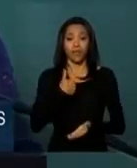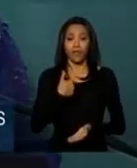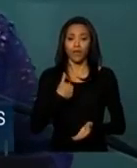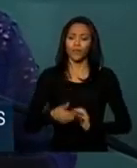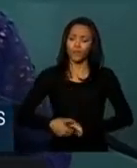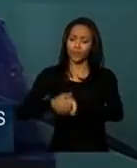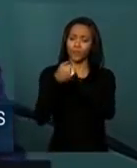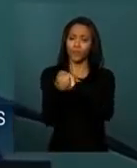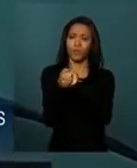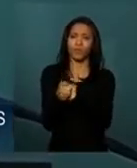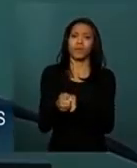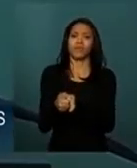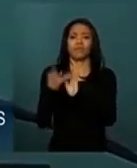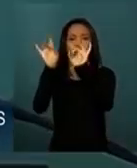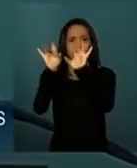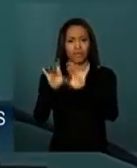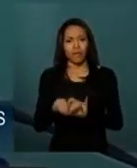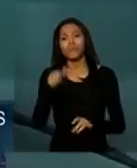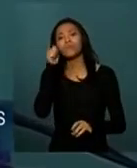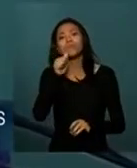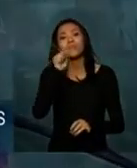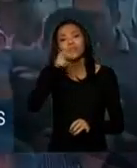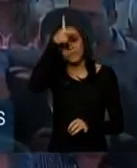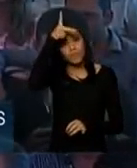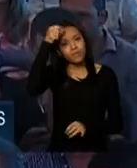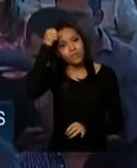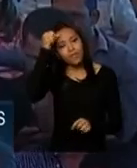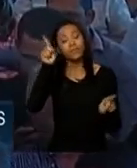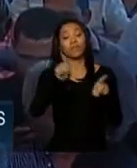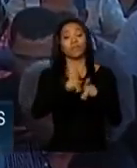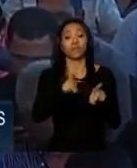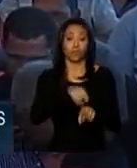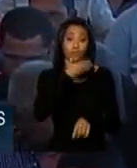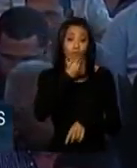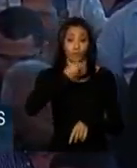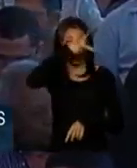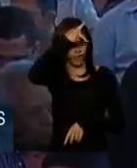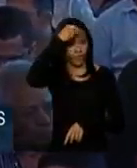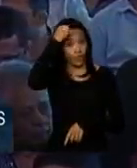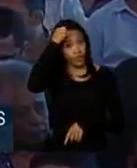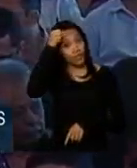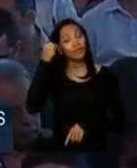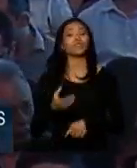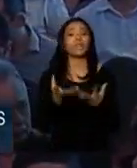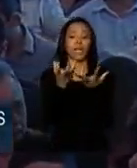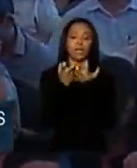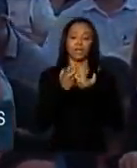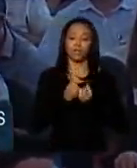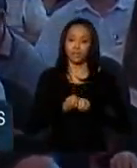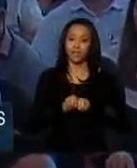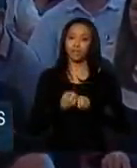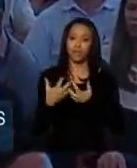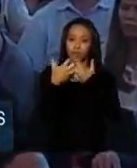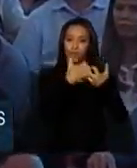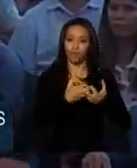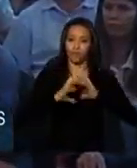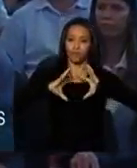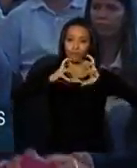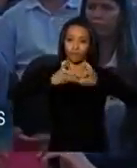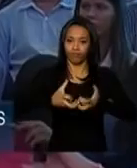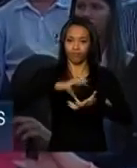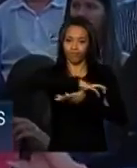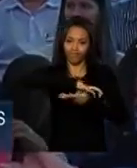muito especial às prefeitas e aos prefeitos que receberam suas máquinas nessa cerimônia.